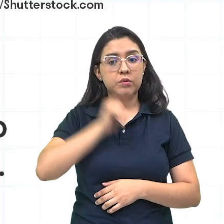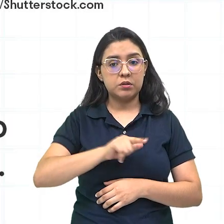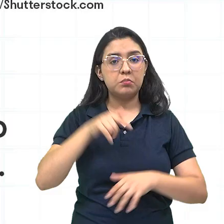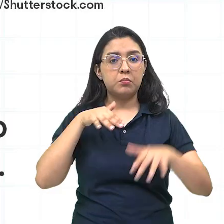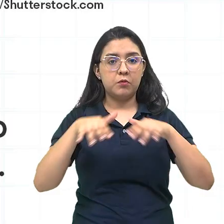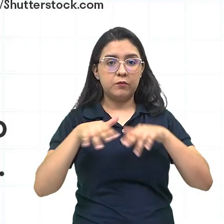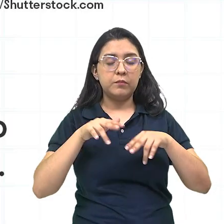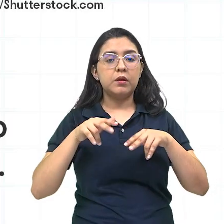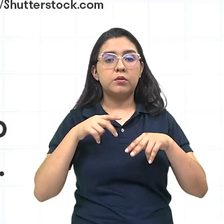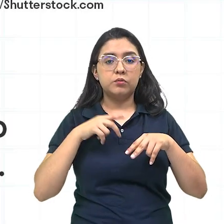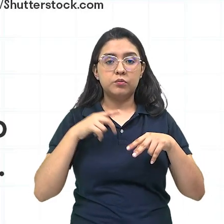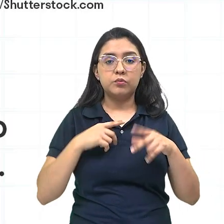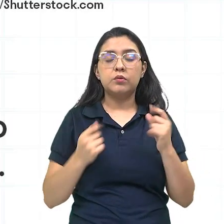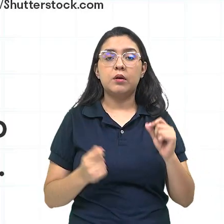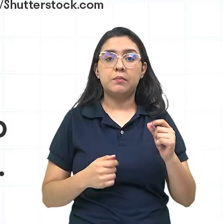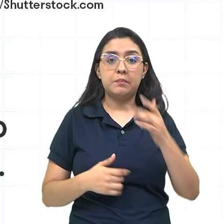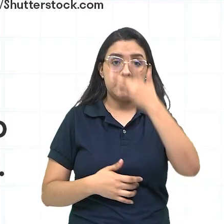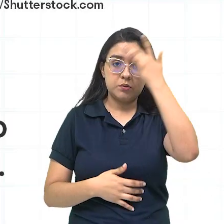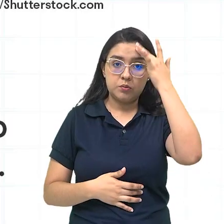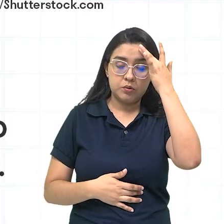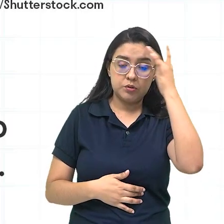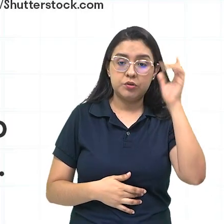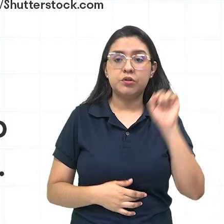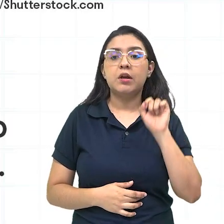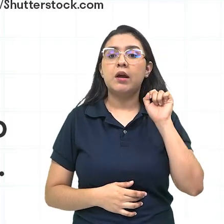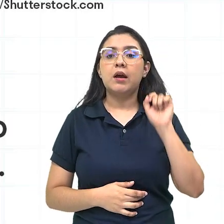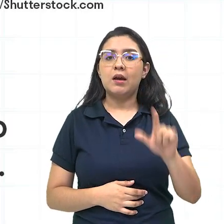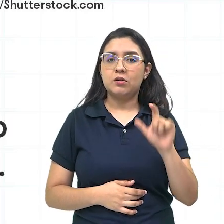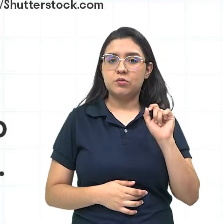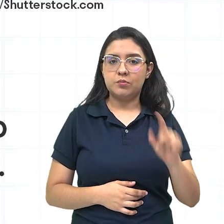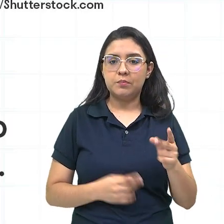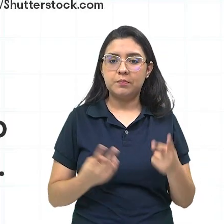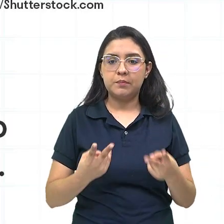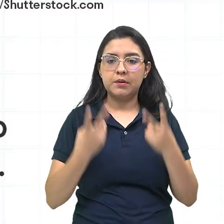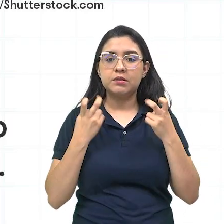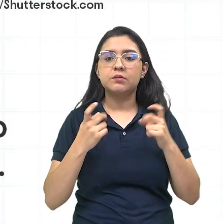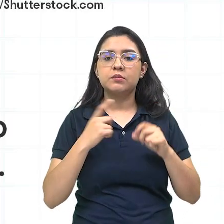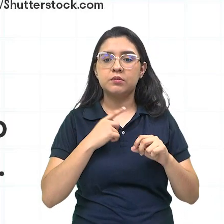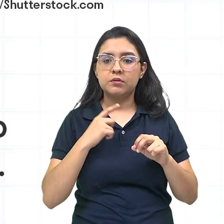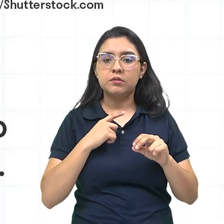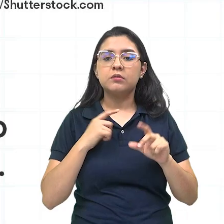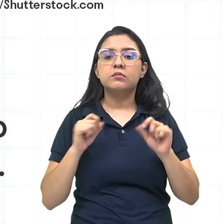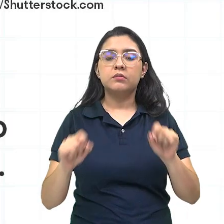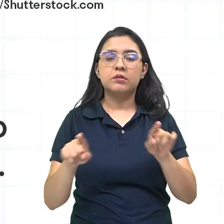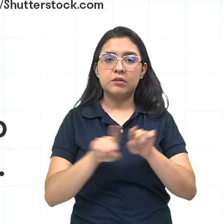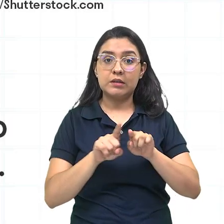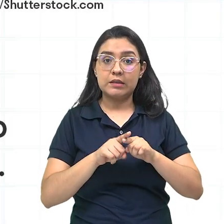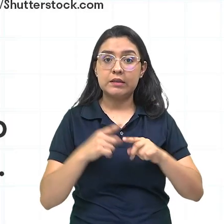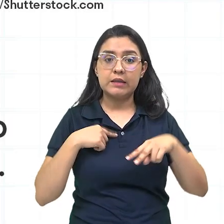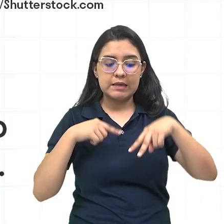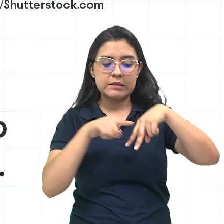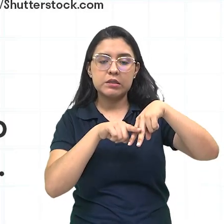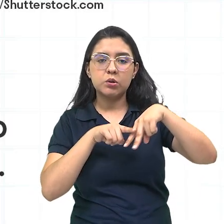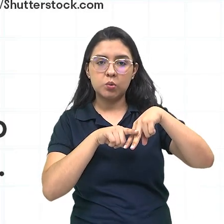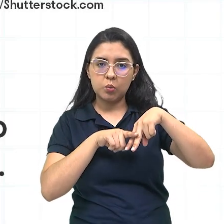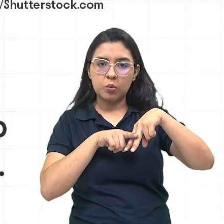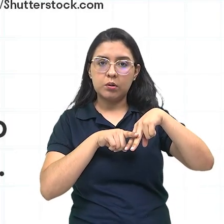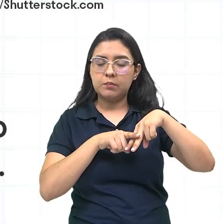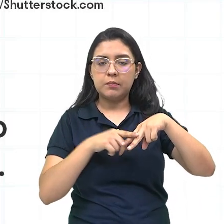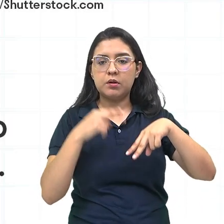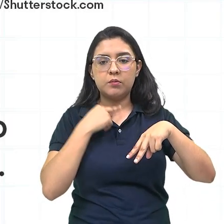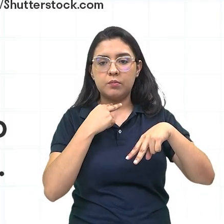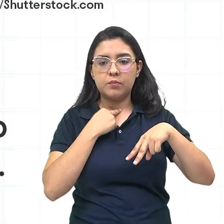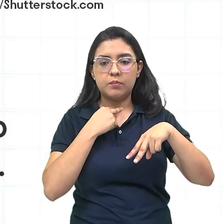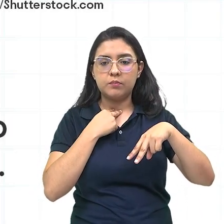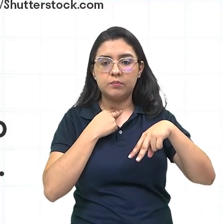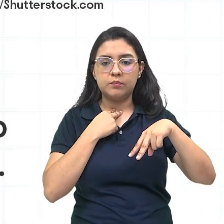no lutador de azul e dá para perceber que ele está agarrando ali na linha da cintura, né? Mas ele não